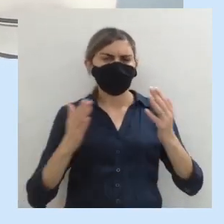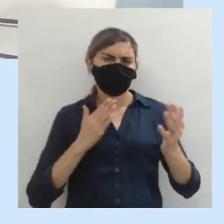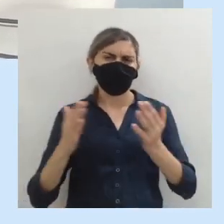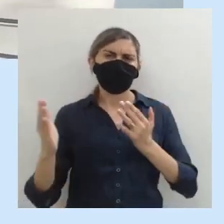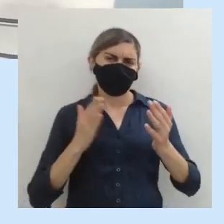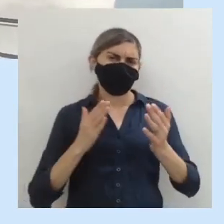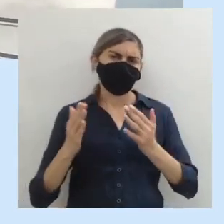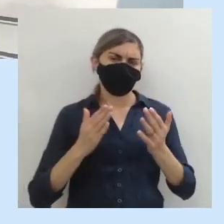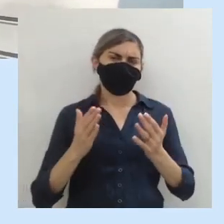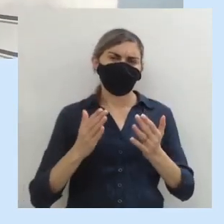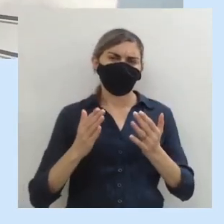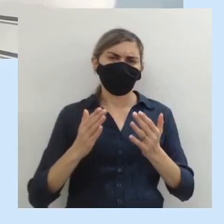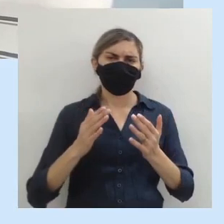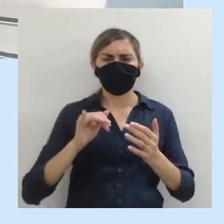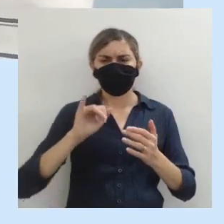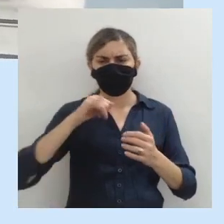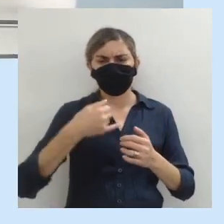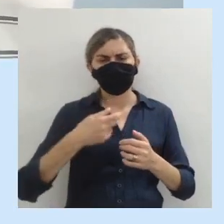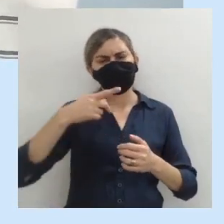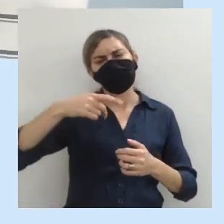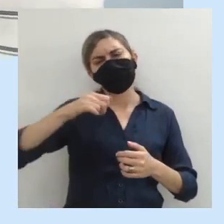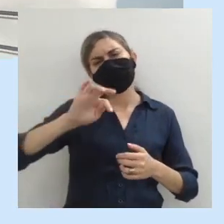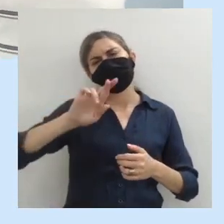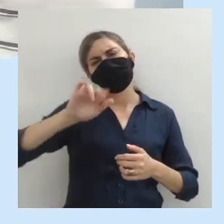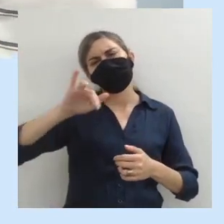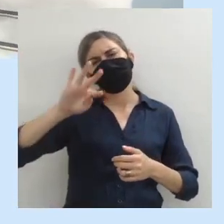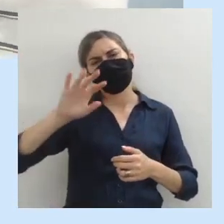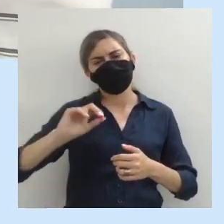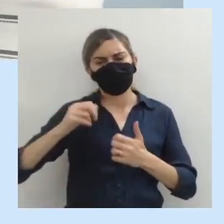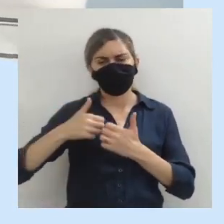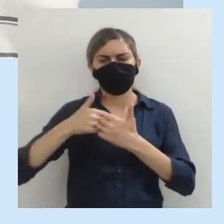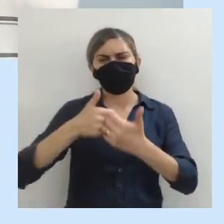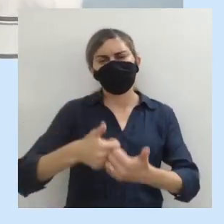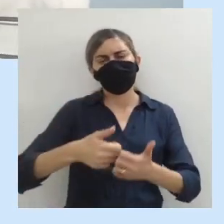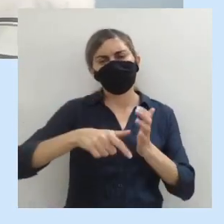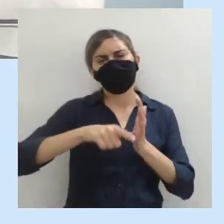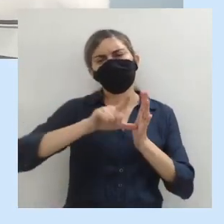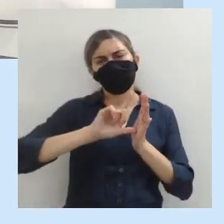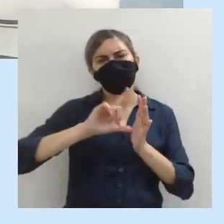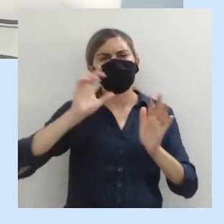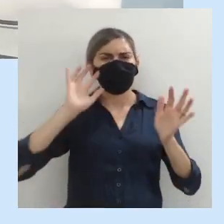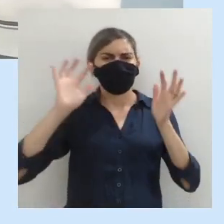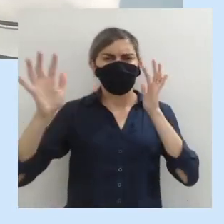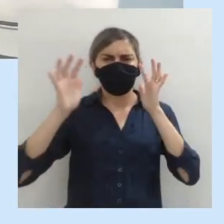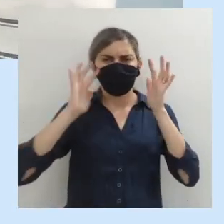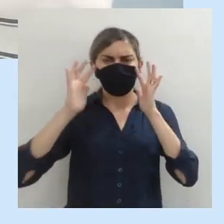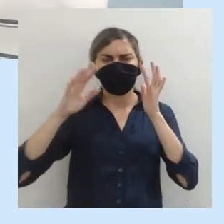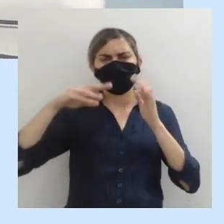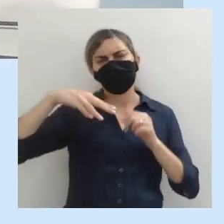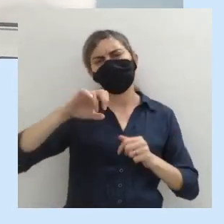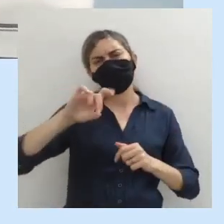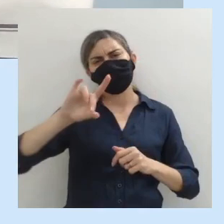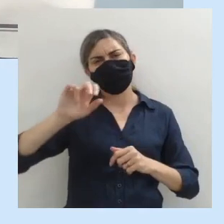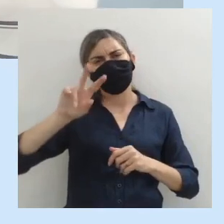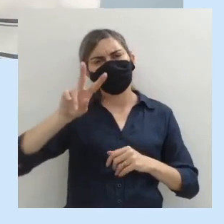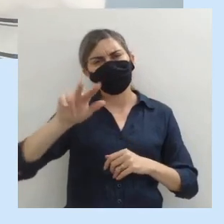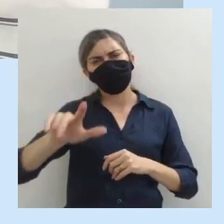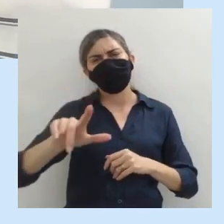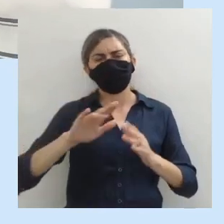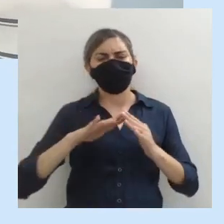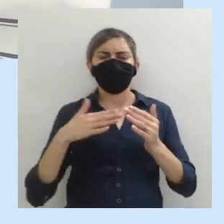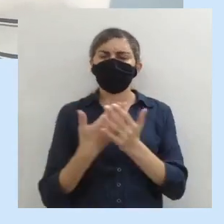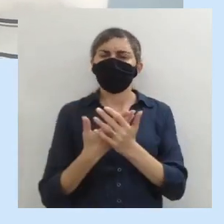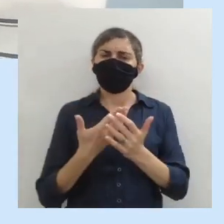comparação, não é isso, com a patrística, que é a vertente anterior da filosofia medieval. A escolástica